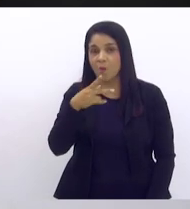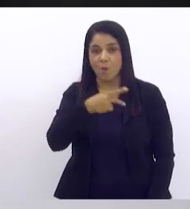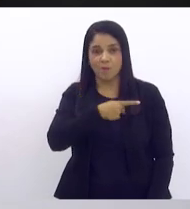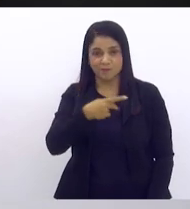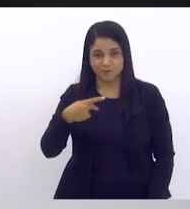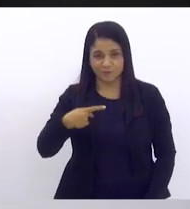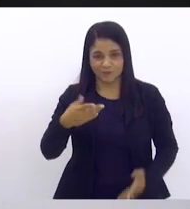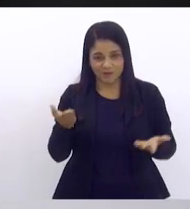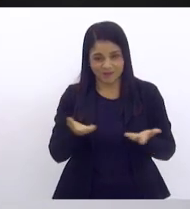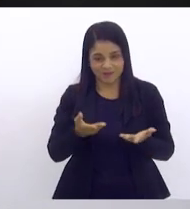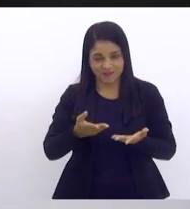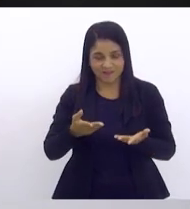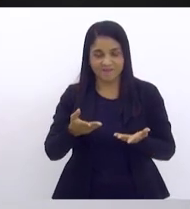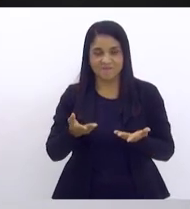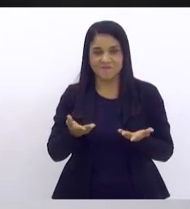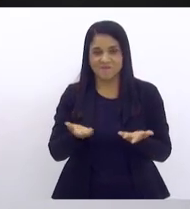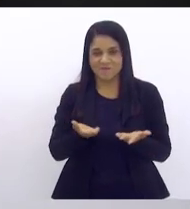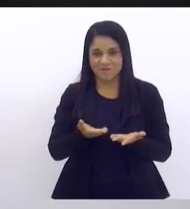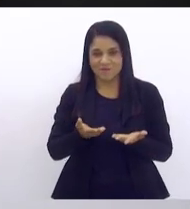vida. E